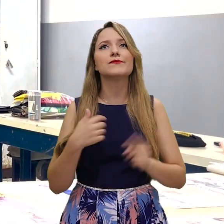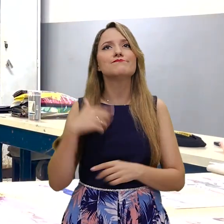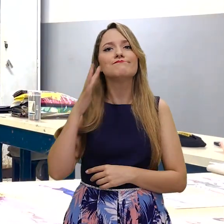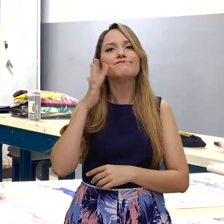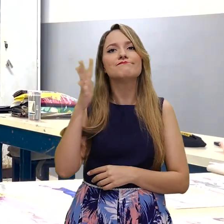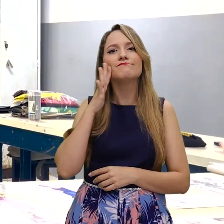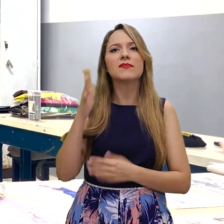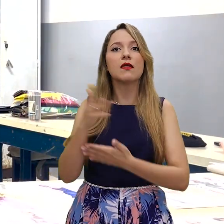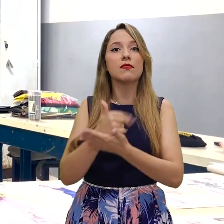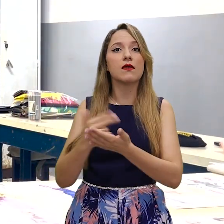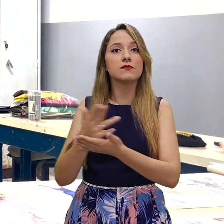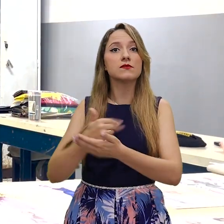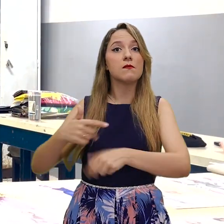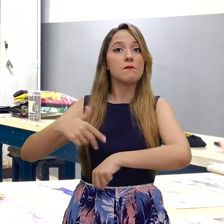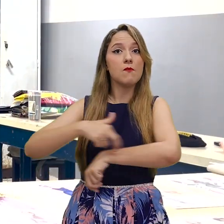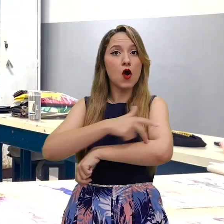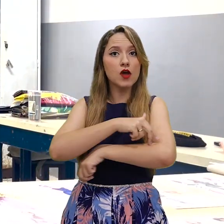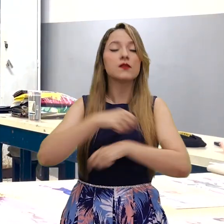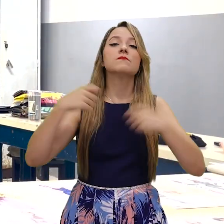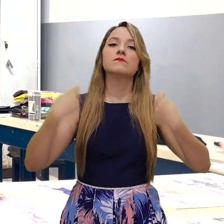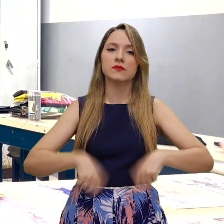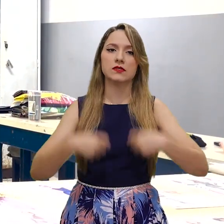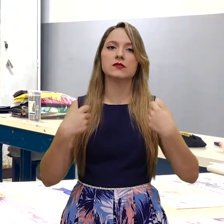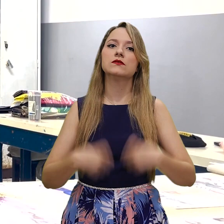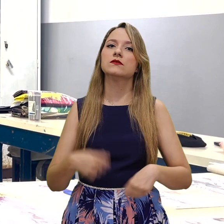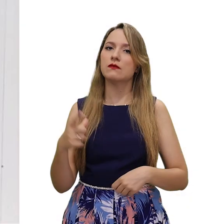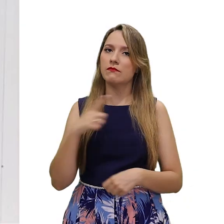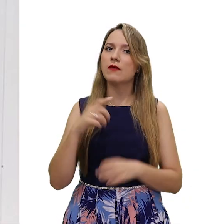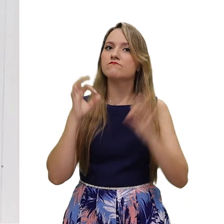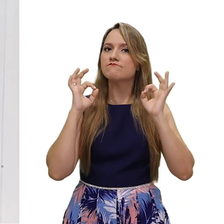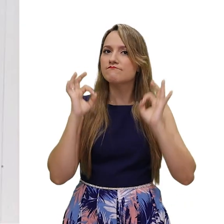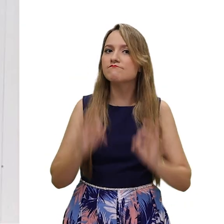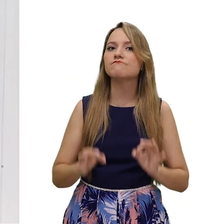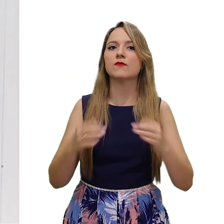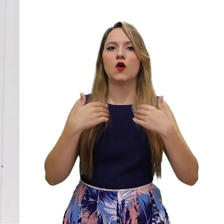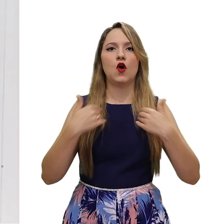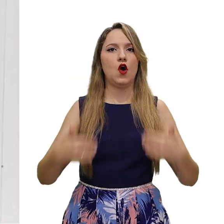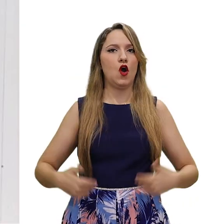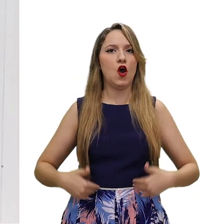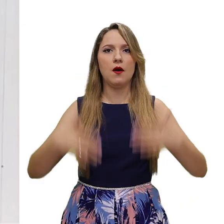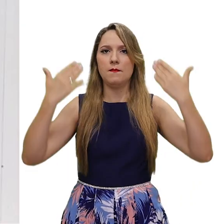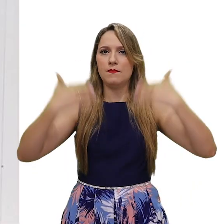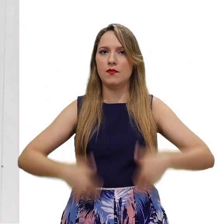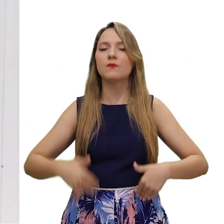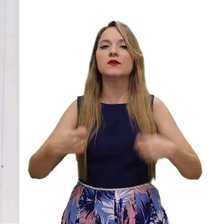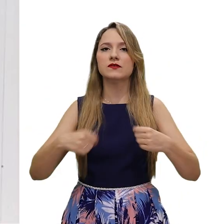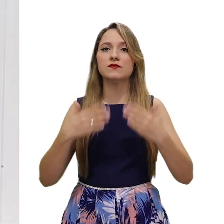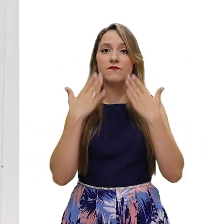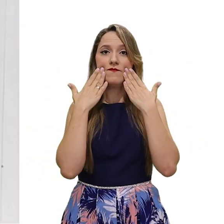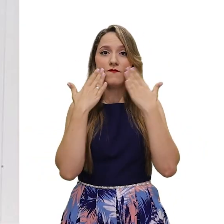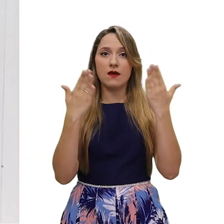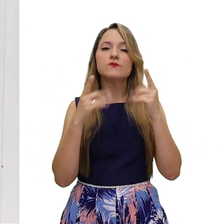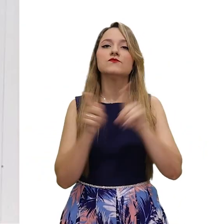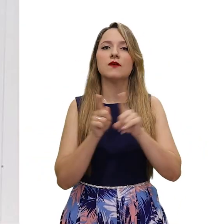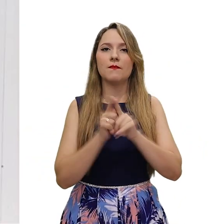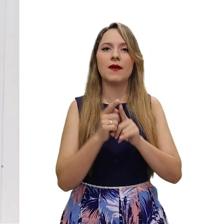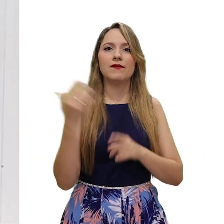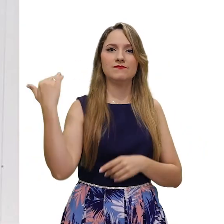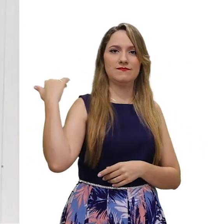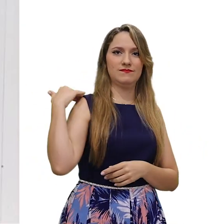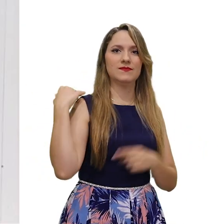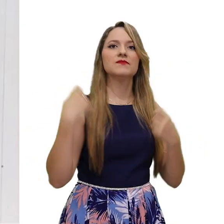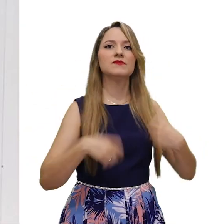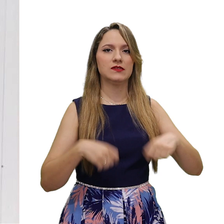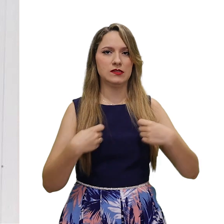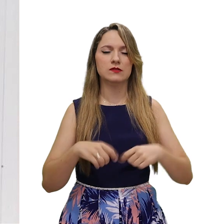croquis de moda, é sempre este pensamento: frente e costas. porque nós somos